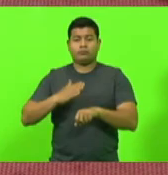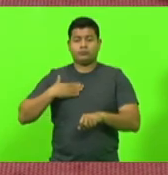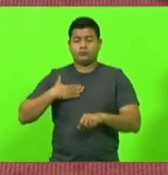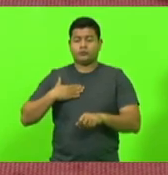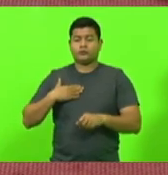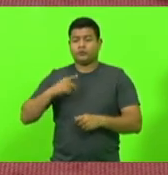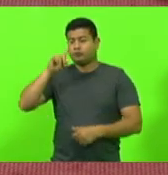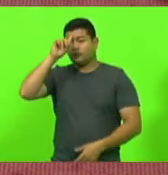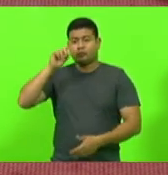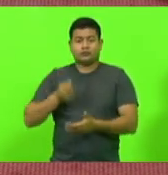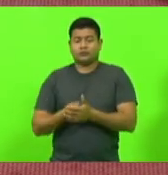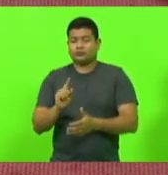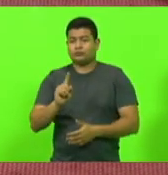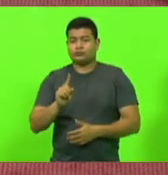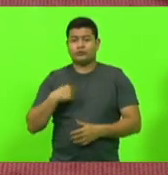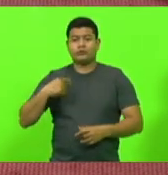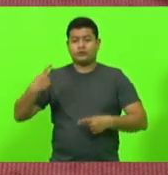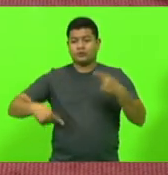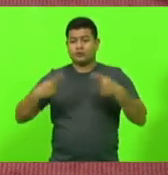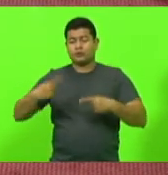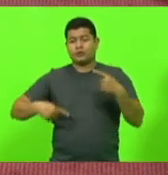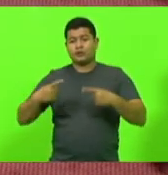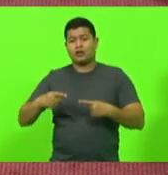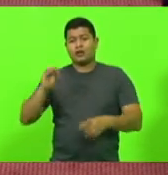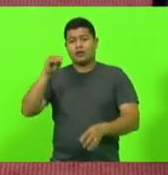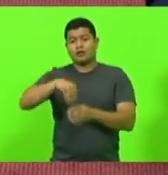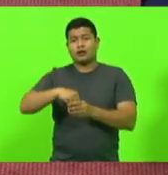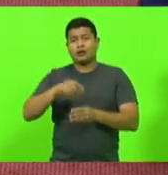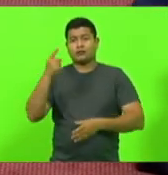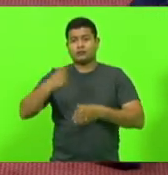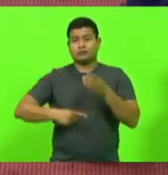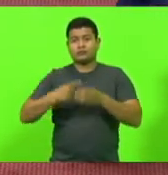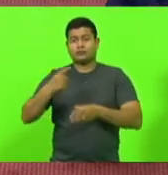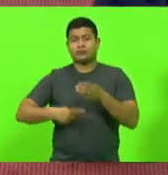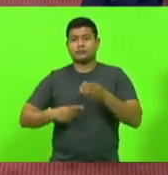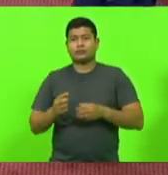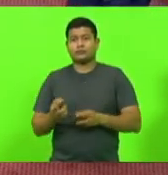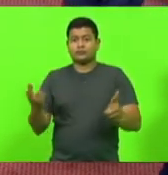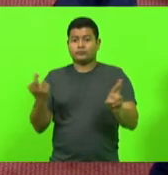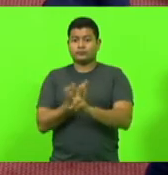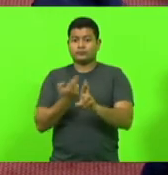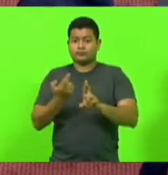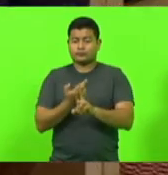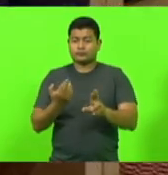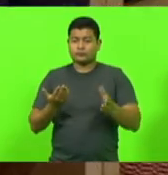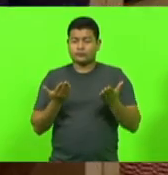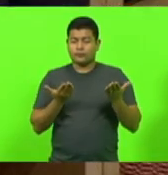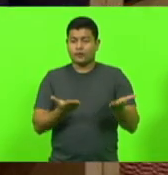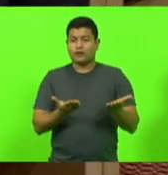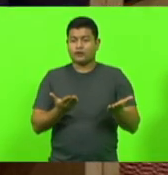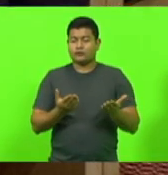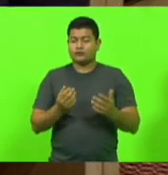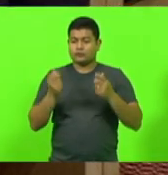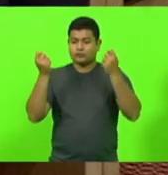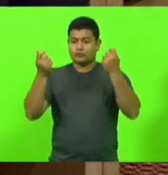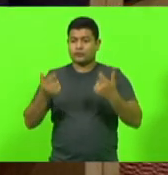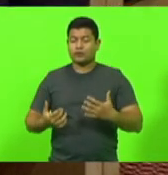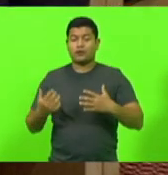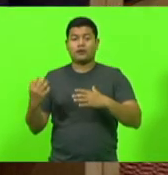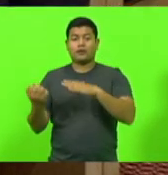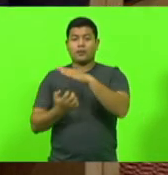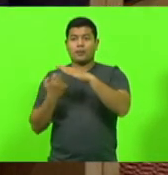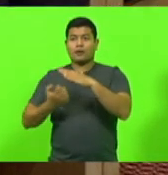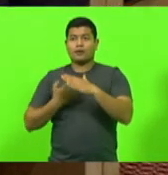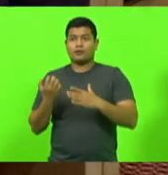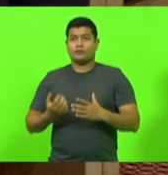discussão, isso foi debatido nas comissões, perfeito, deputada? Em relação à sua preocupação das empresas, o projeto em